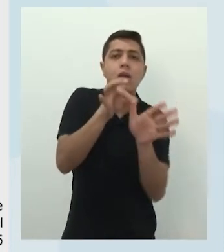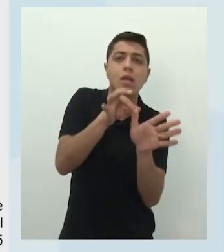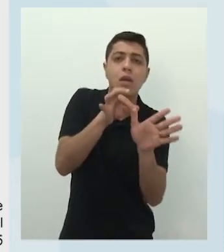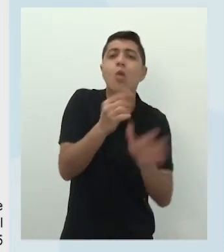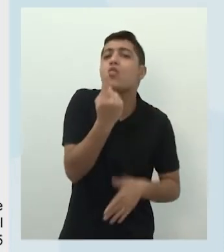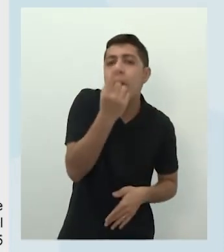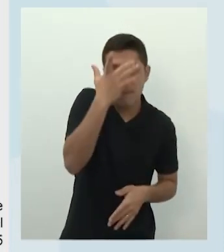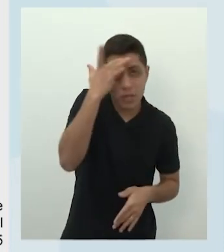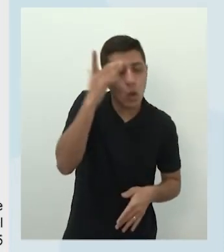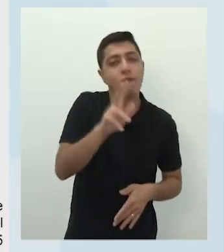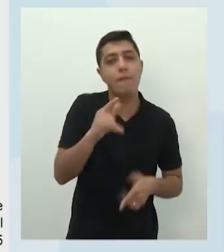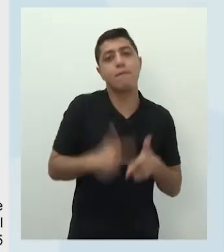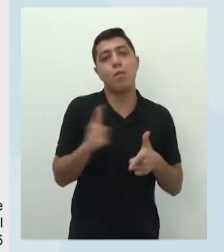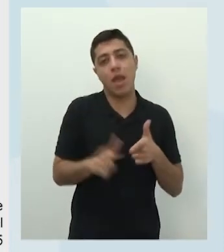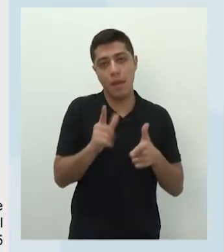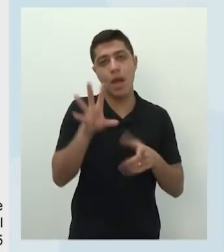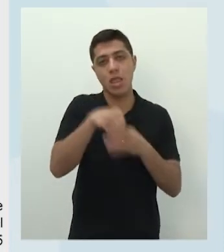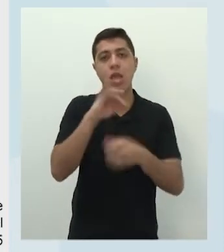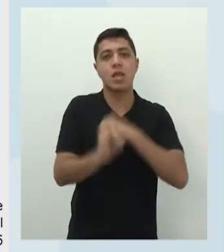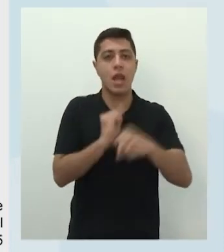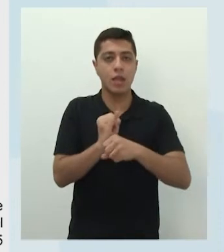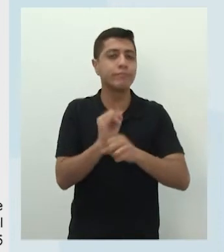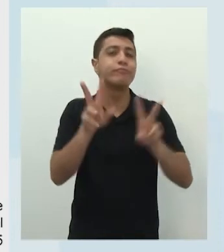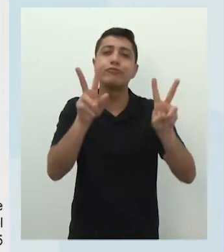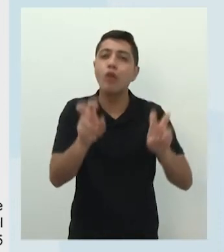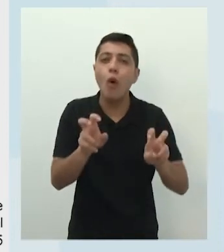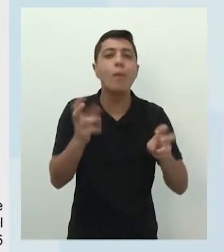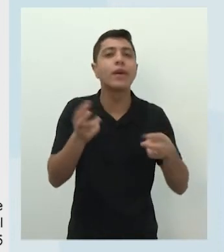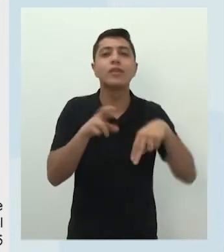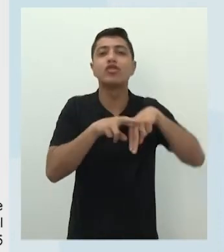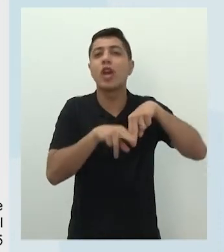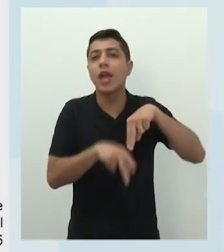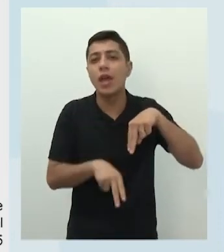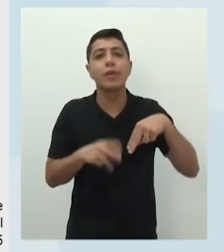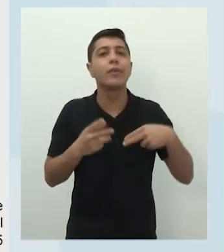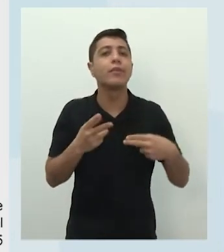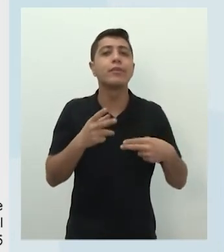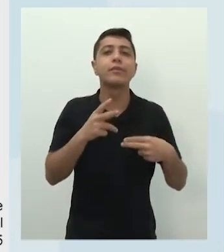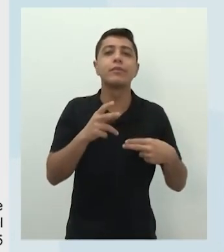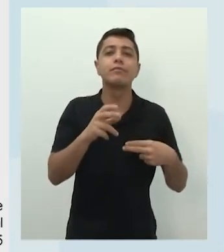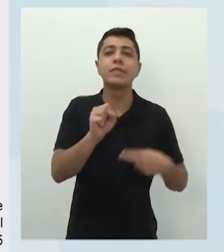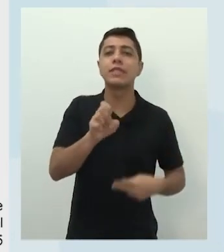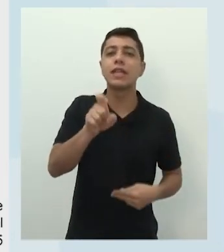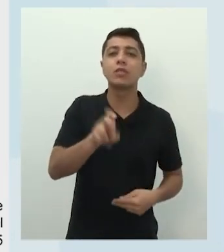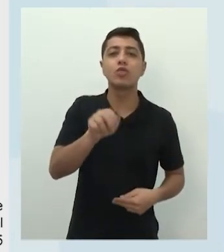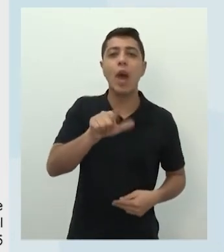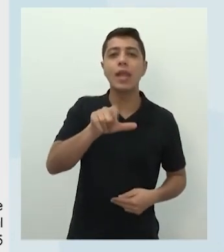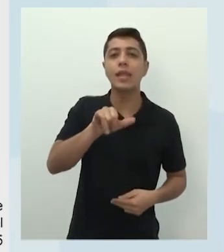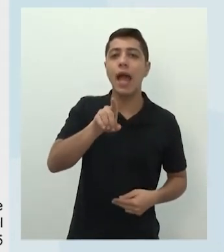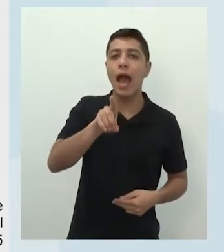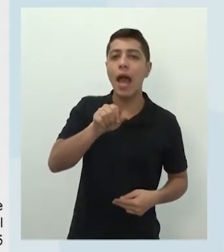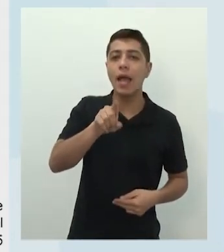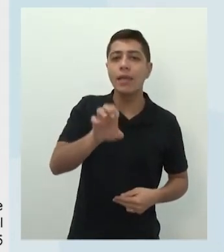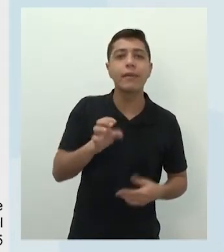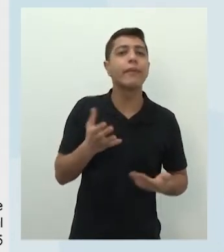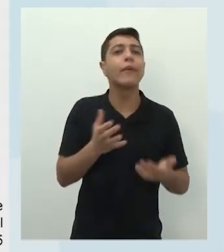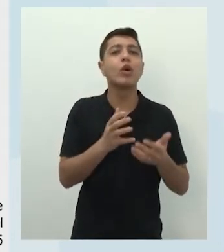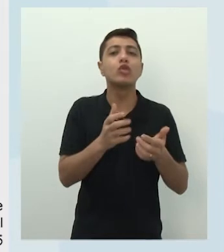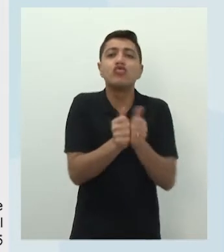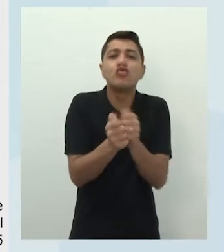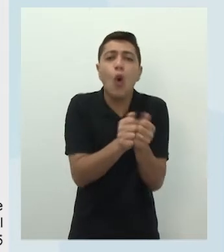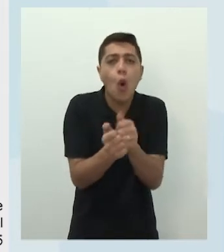relacionado à sexualidade, relacionado à violência, relacionado à intimidação, a cyberbullying, a gente vai com jogos perigosos, a gente vai discutir um pouco